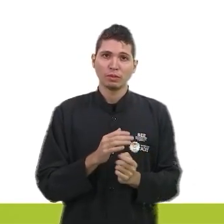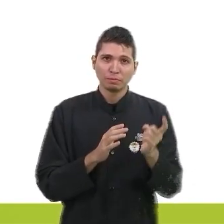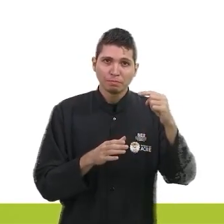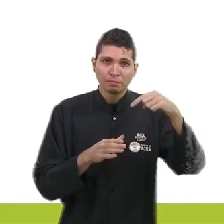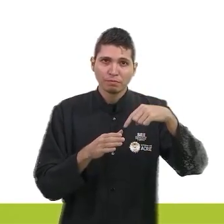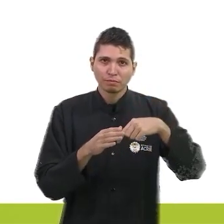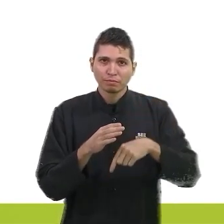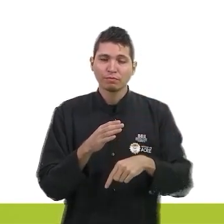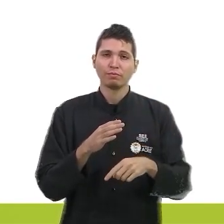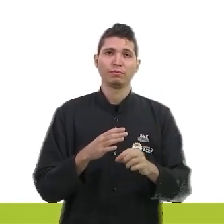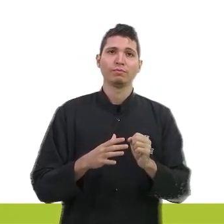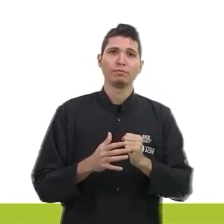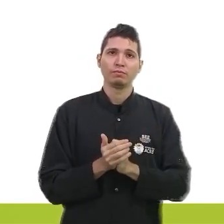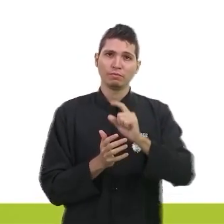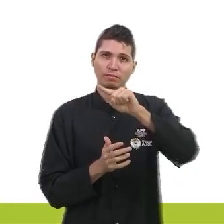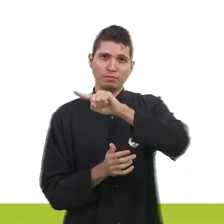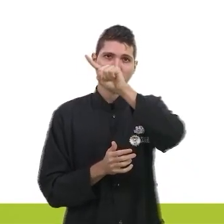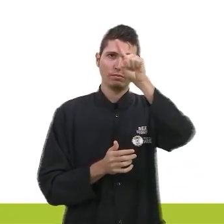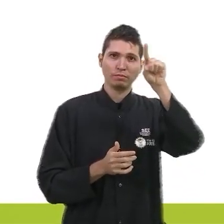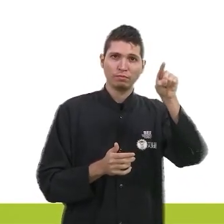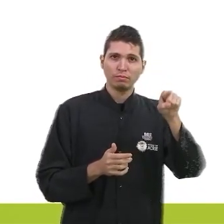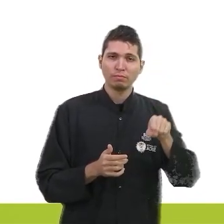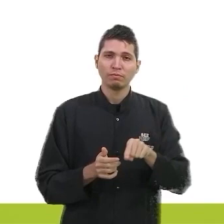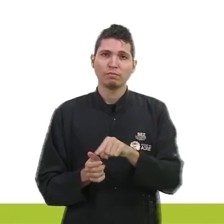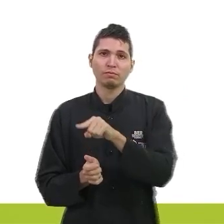da circunferência, porque à medida que nós